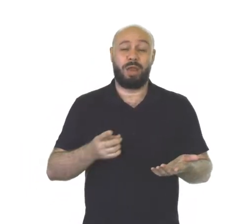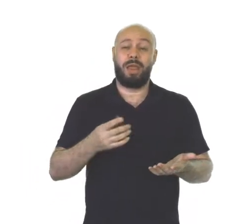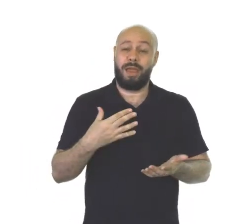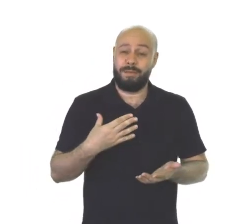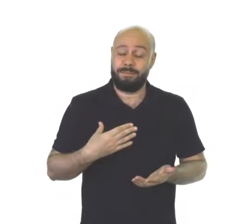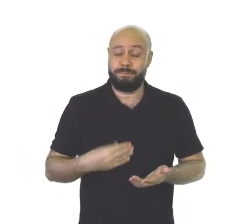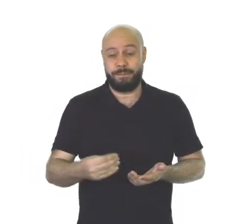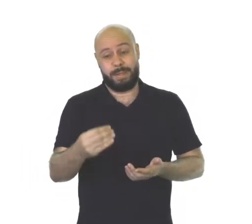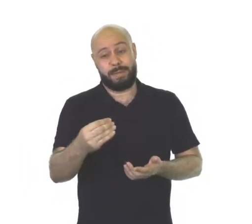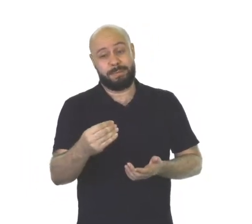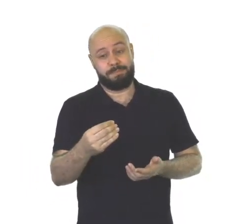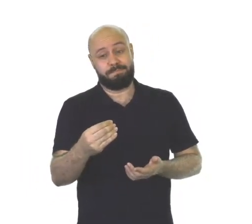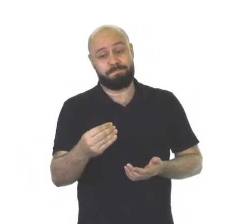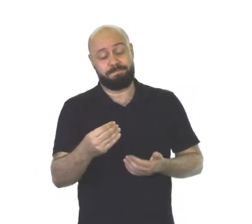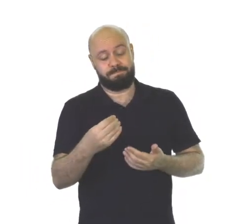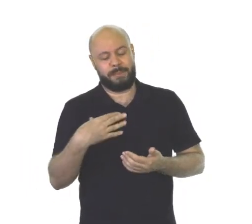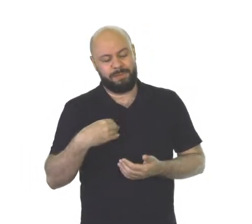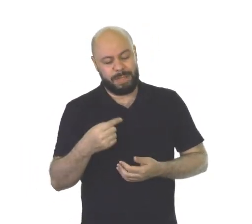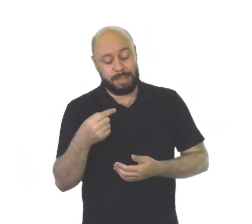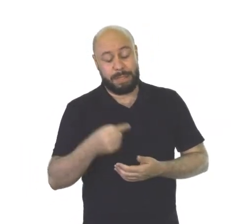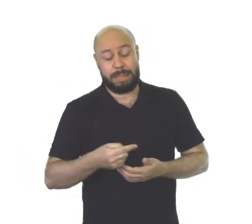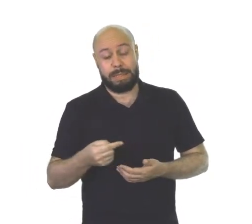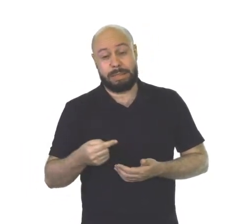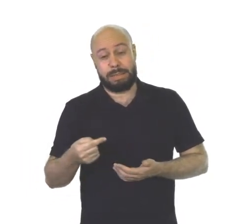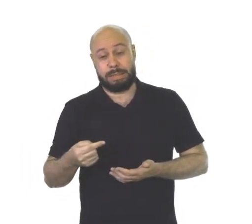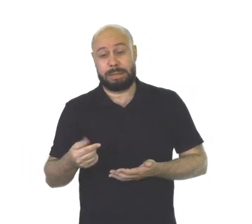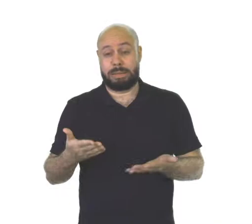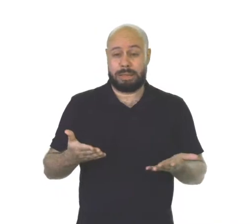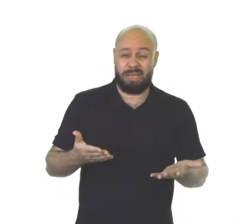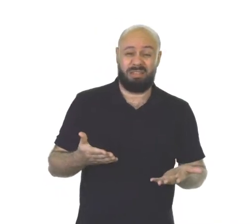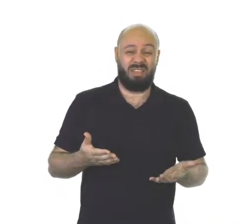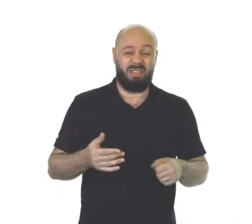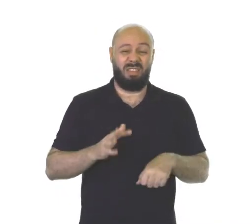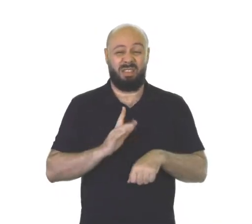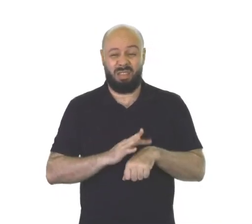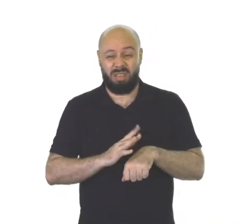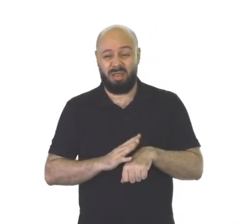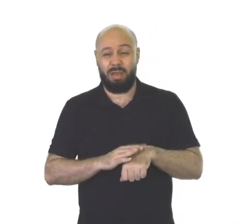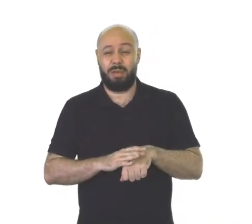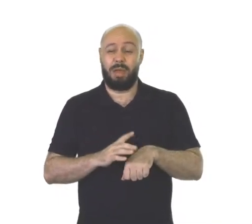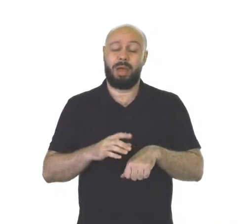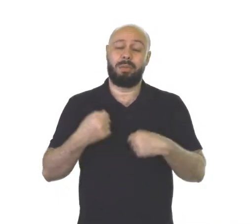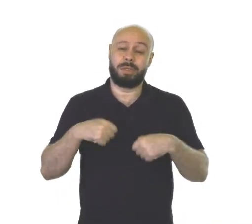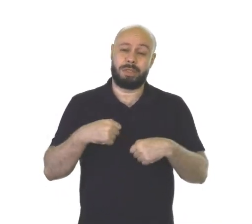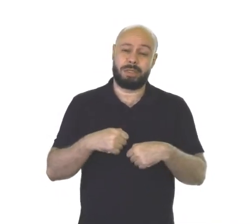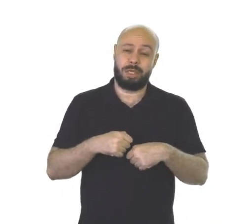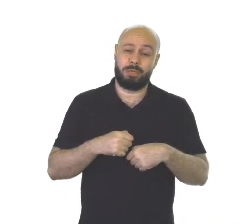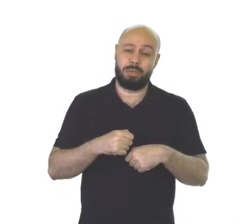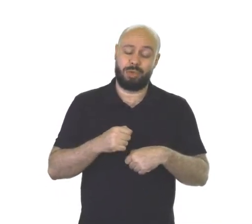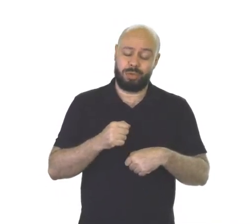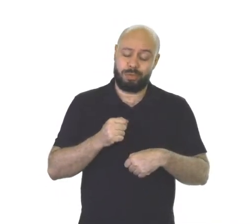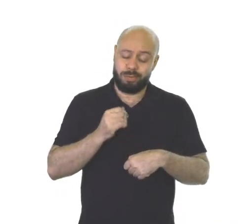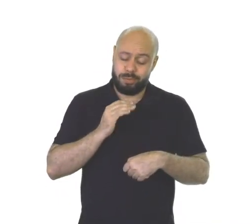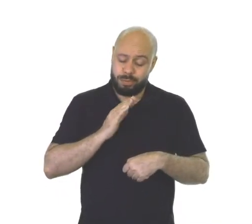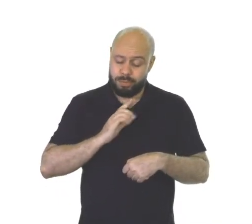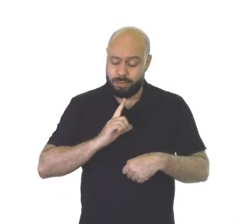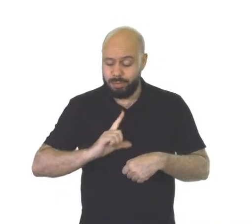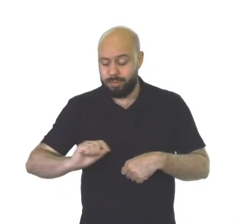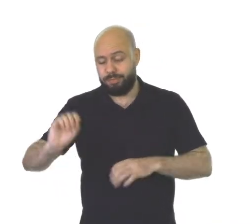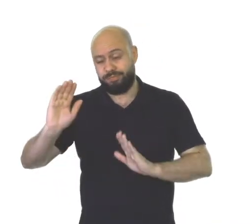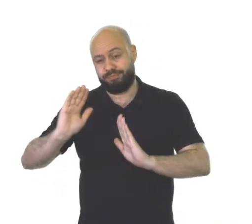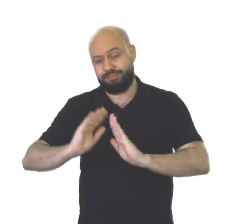Já que a nossa criança, né, estava doente e nós tivemos que correr para casa.